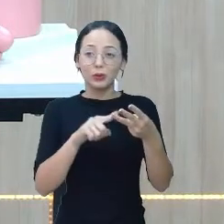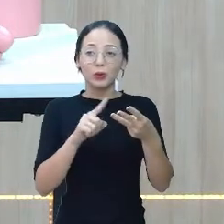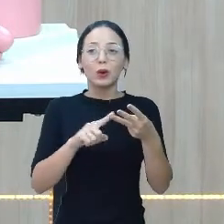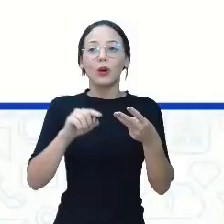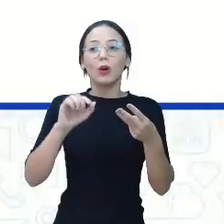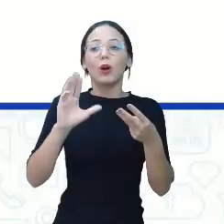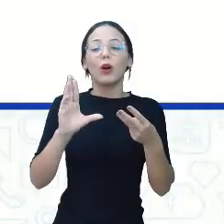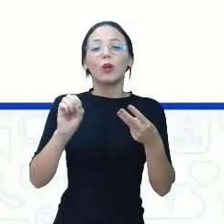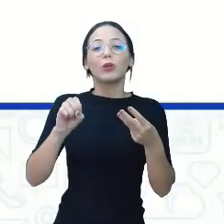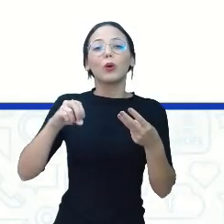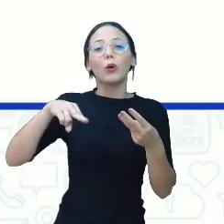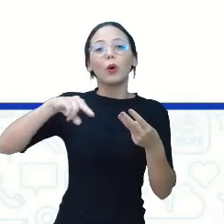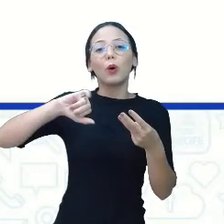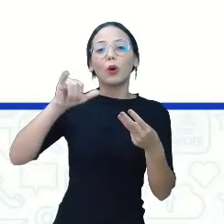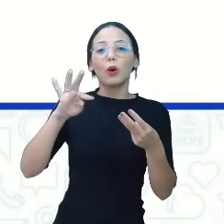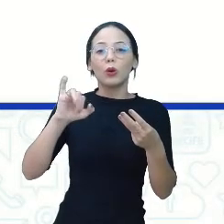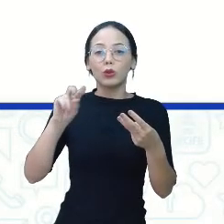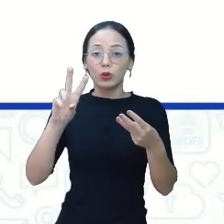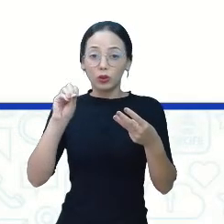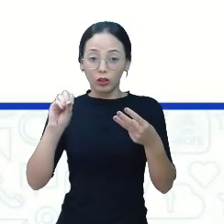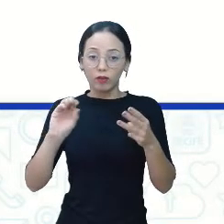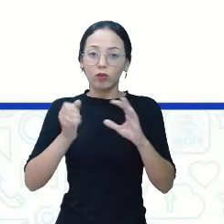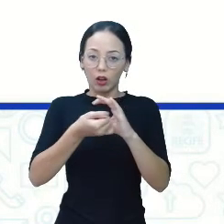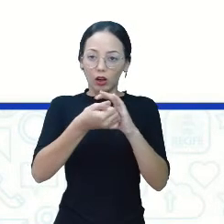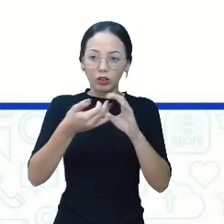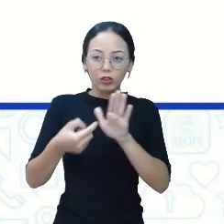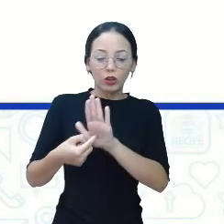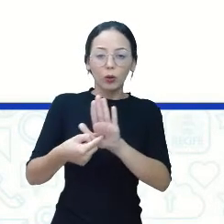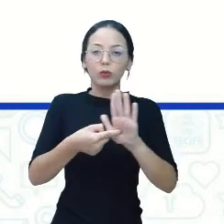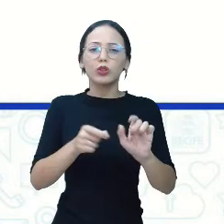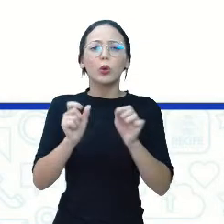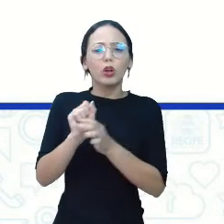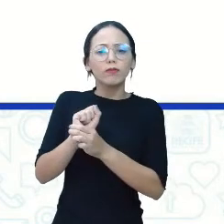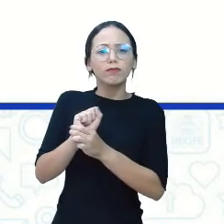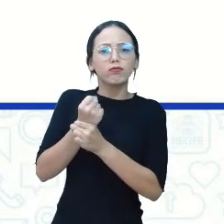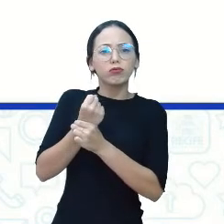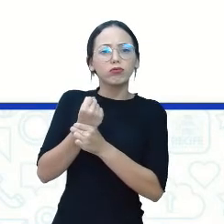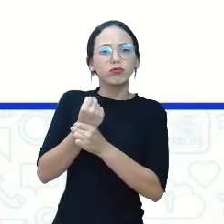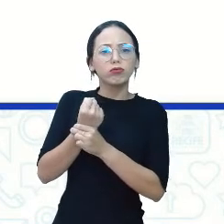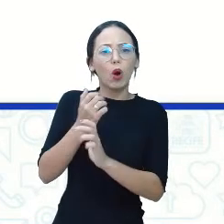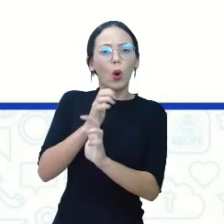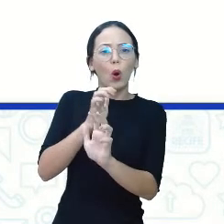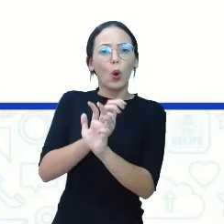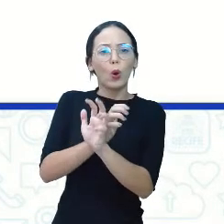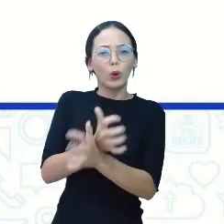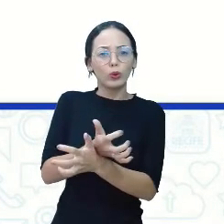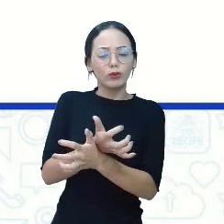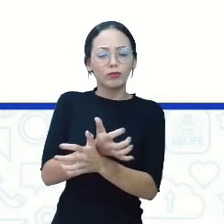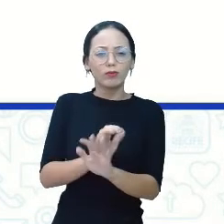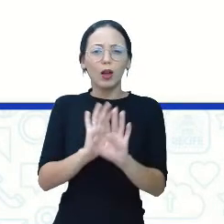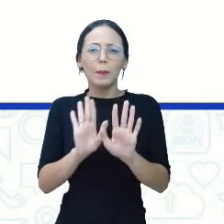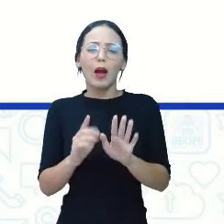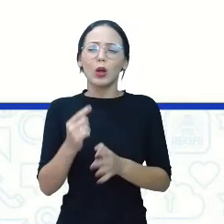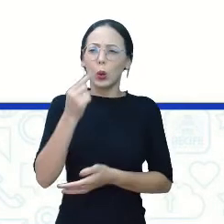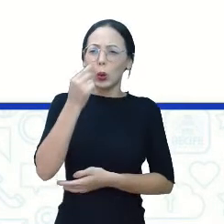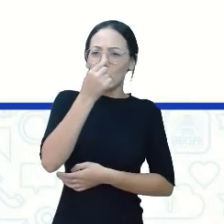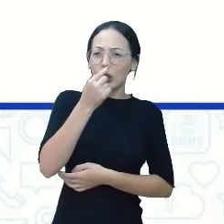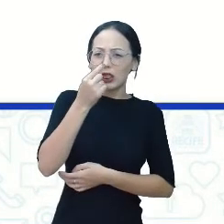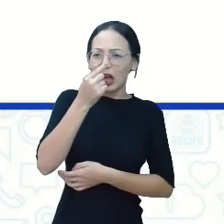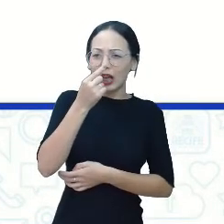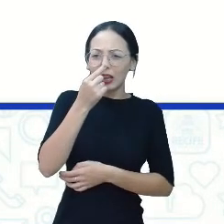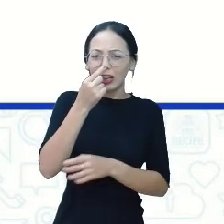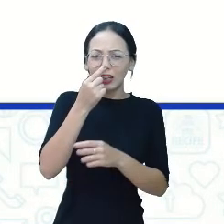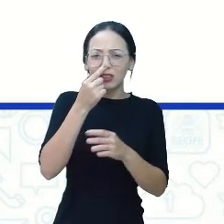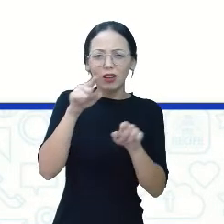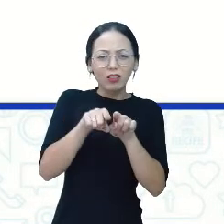conjuntivo. Veja que lá naquela outra característica eu coloquei sustentação, os ossos. Professora, o nariz está lá no epitelial e